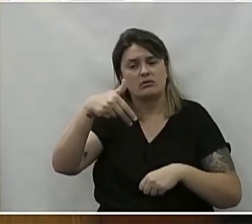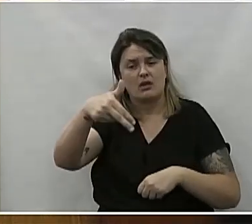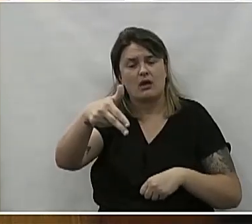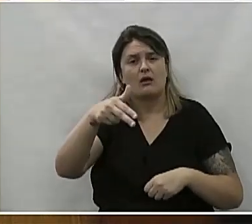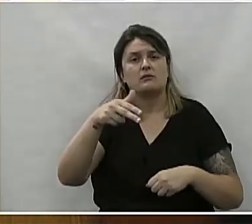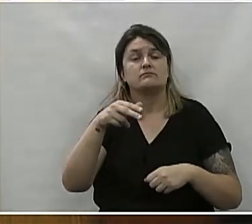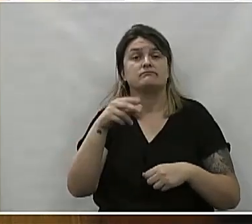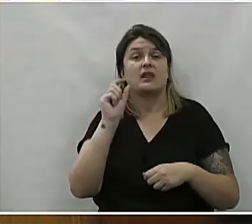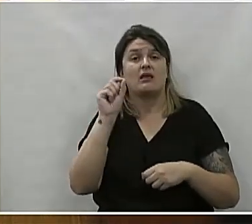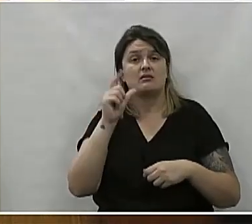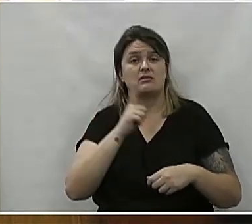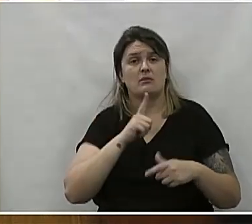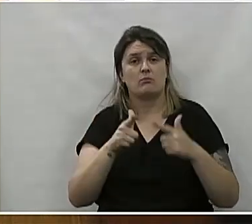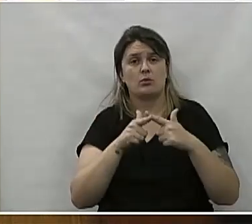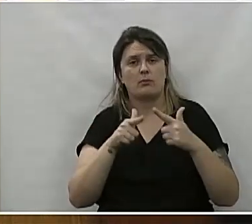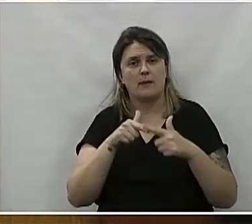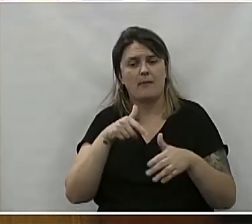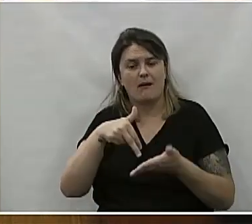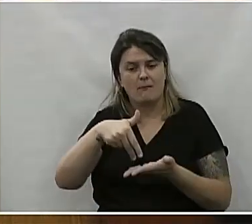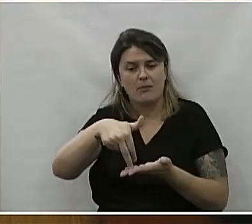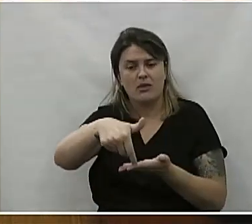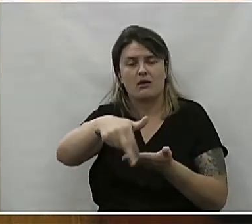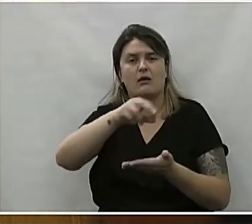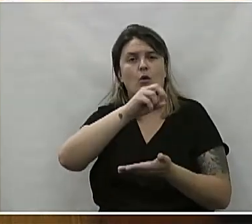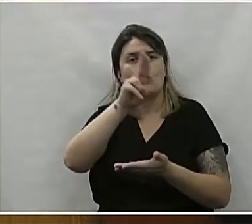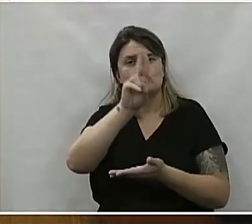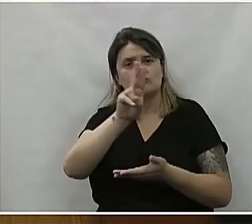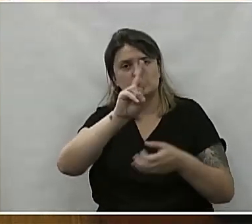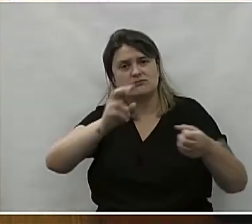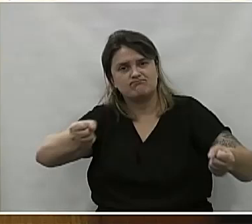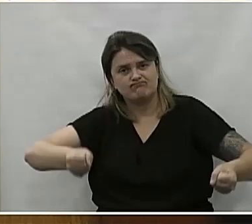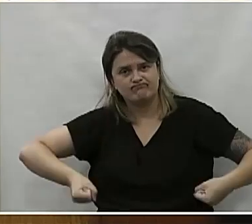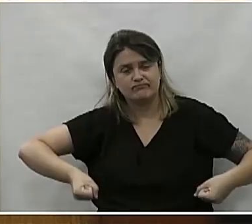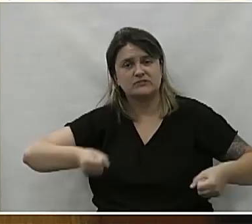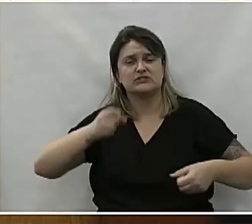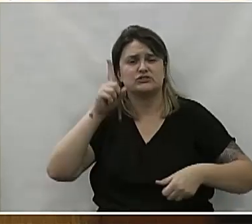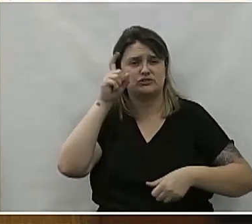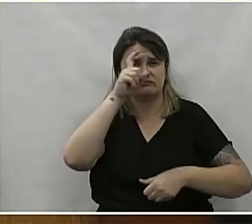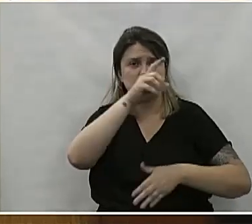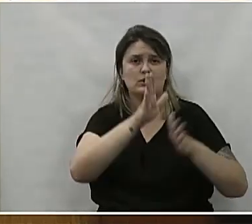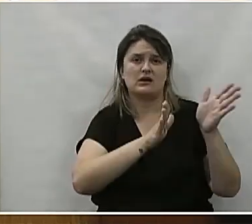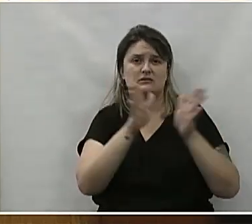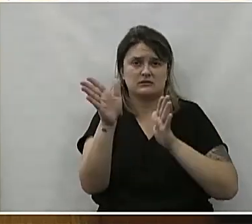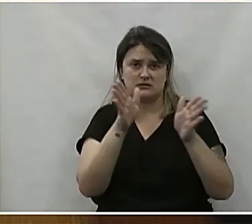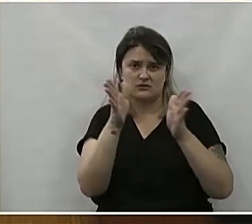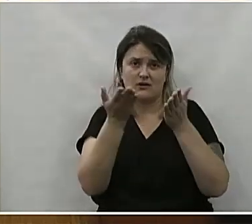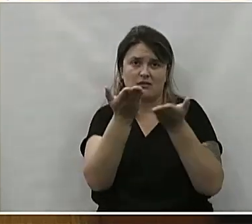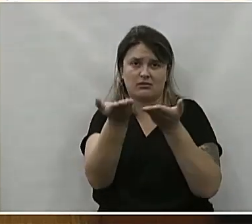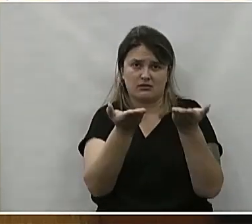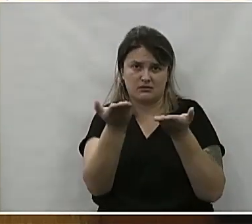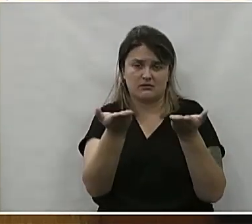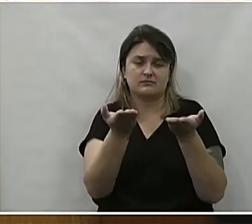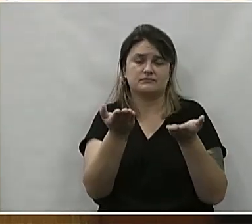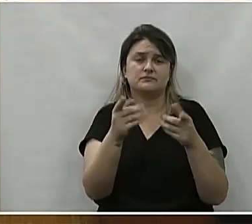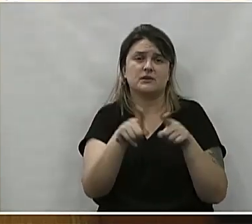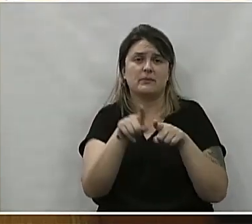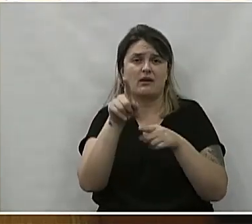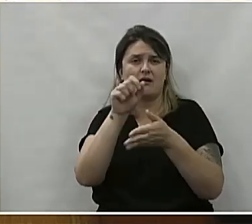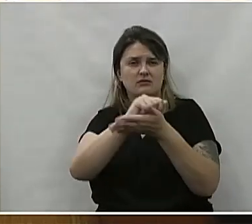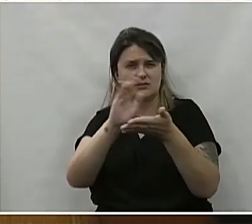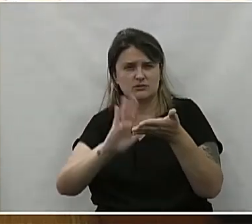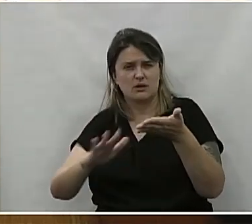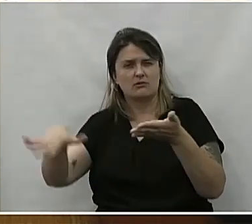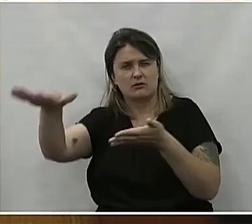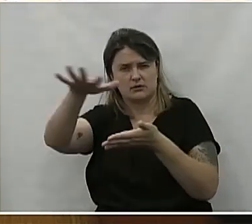habilidades reduzidas Colocando em risco sua integridade física e dificultando seu pleno acesso aos serviços e atividades disponíveis na